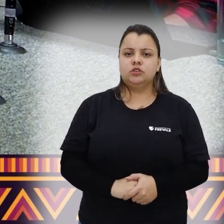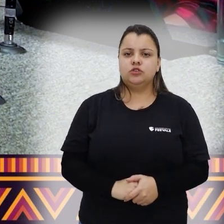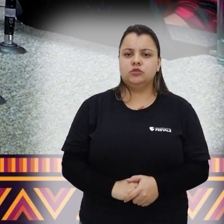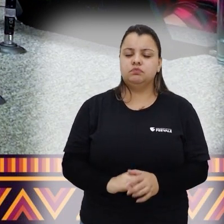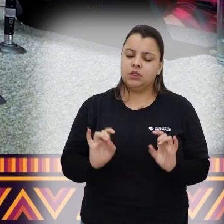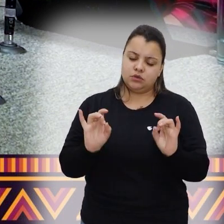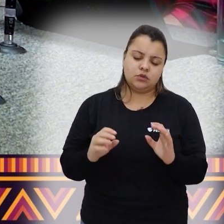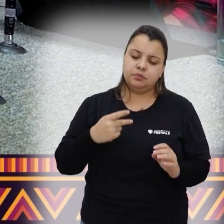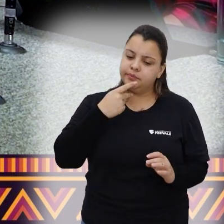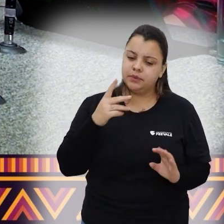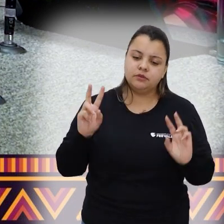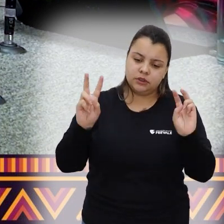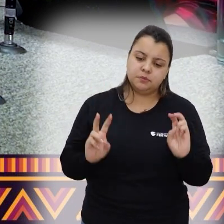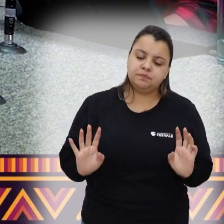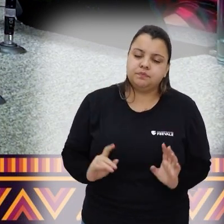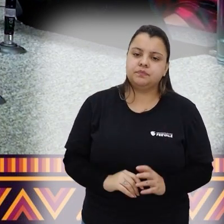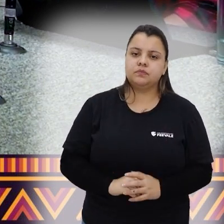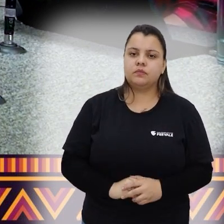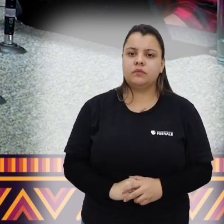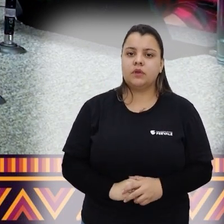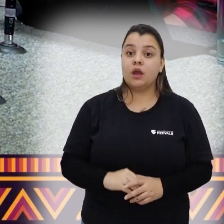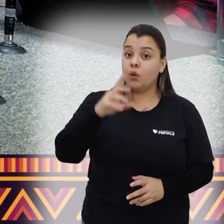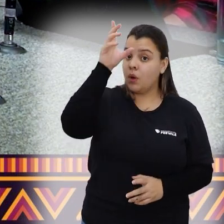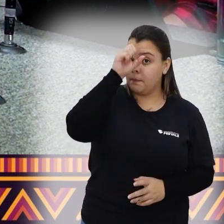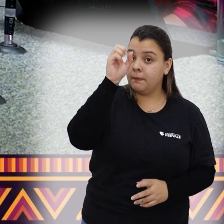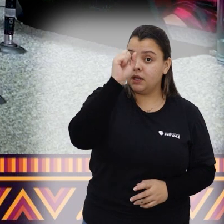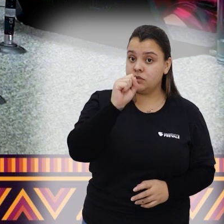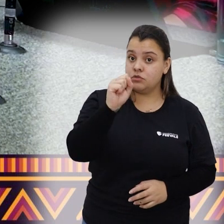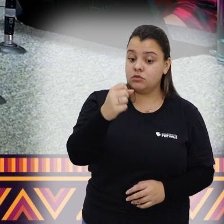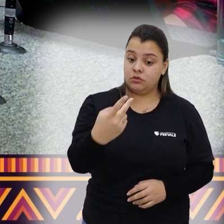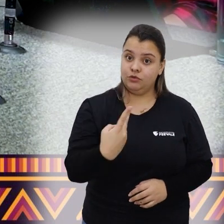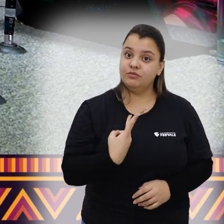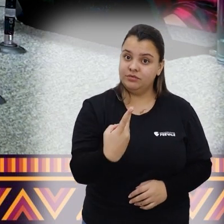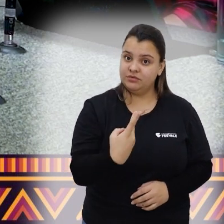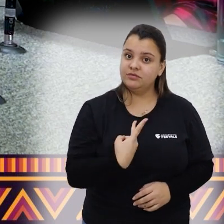isso para vocês que não... O aprendizado foi mútuo também, sair